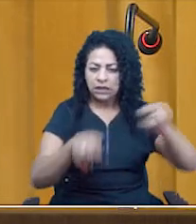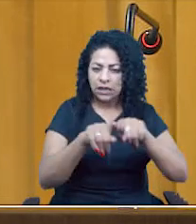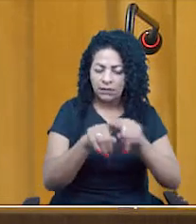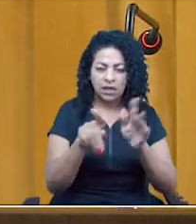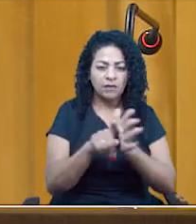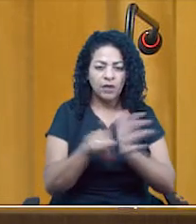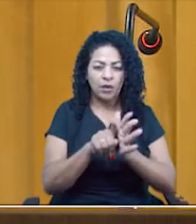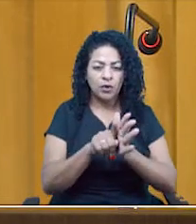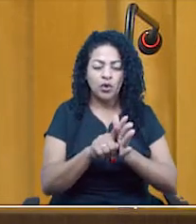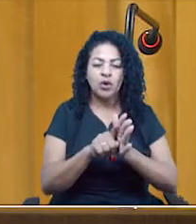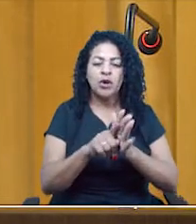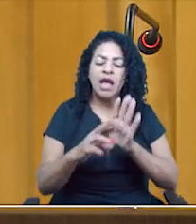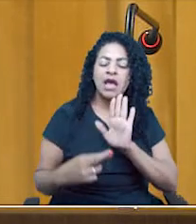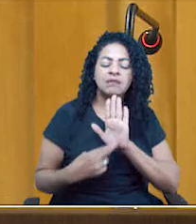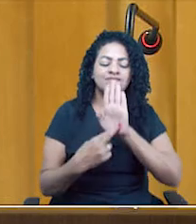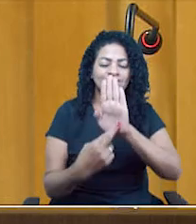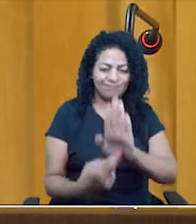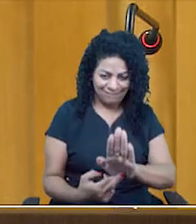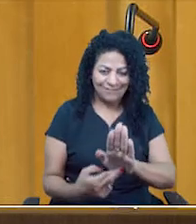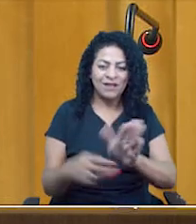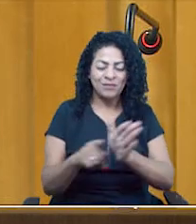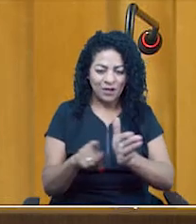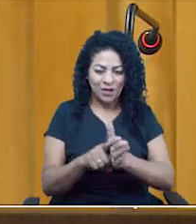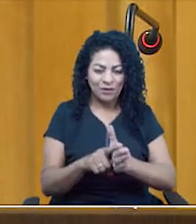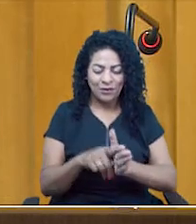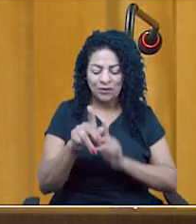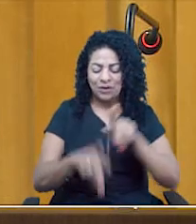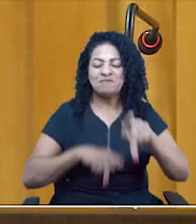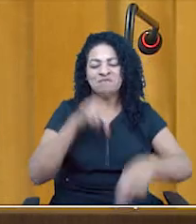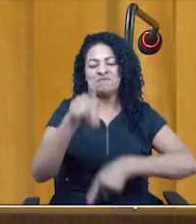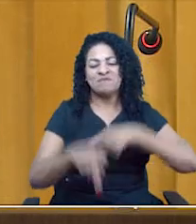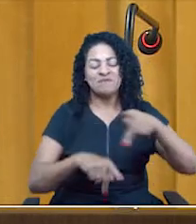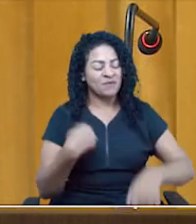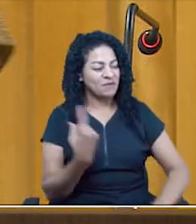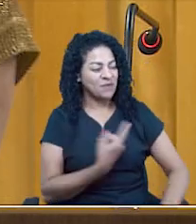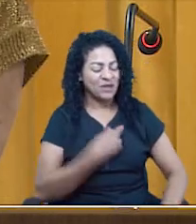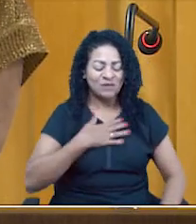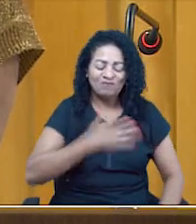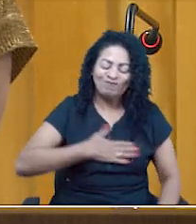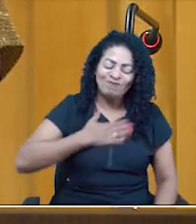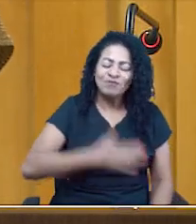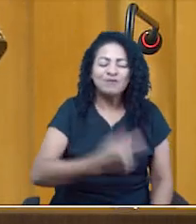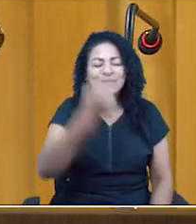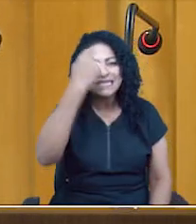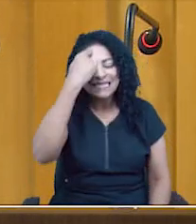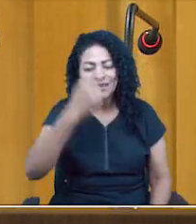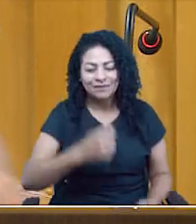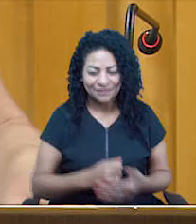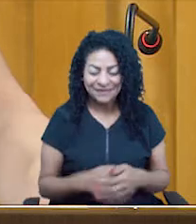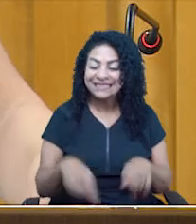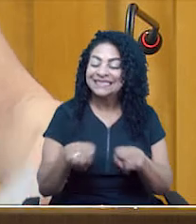republicanos, muito mais do que o que nós gostamos e achamos. Eu gostaria de apresentar